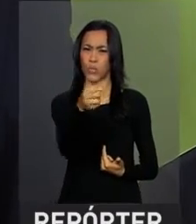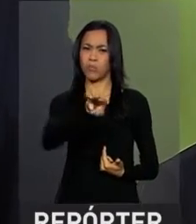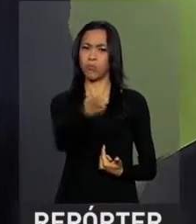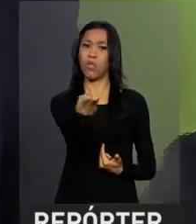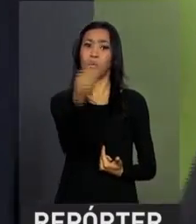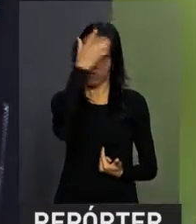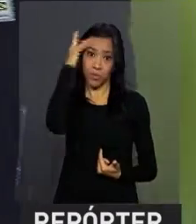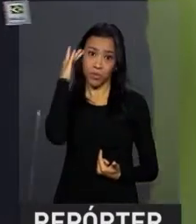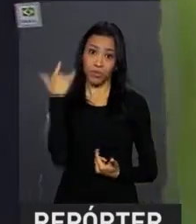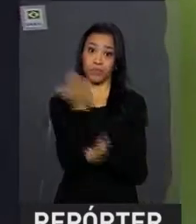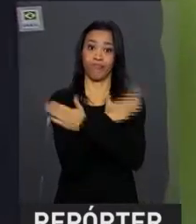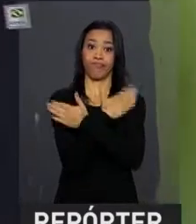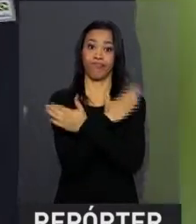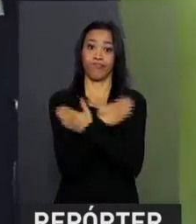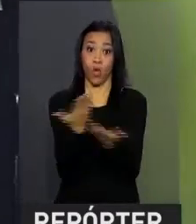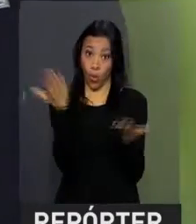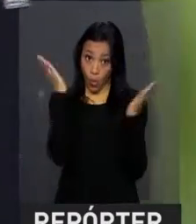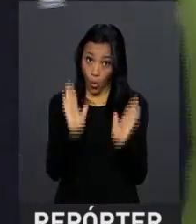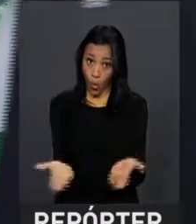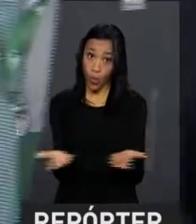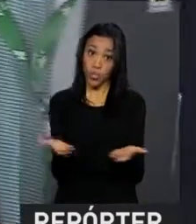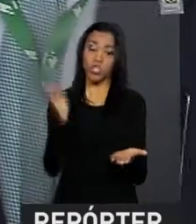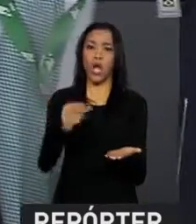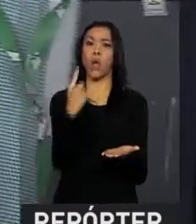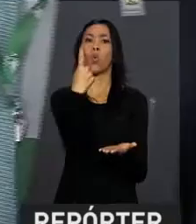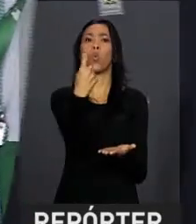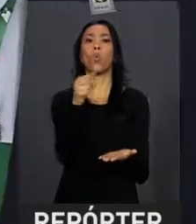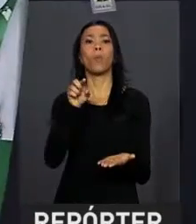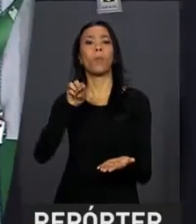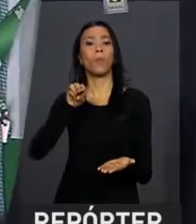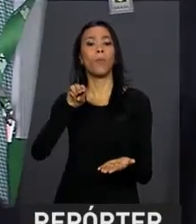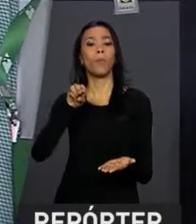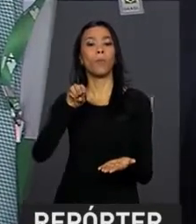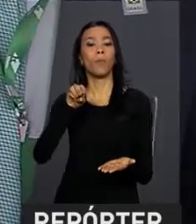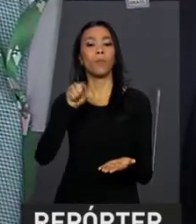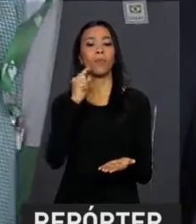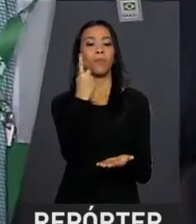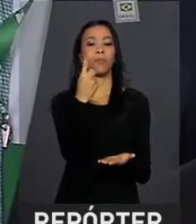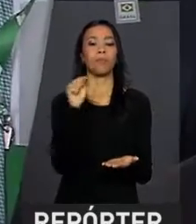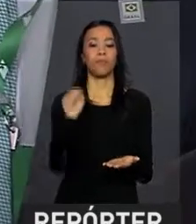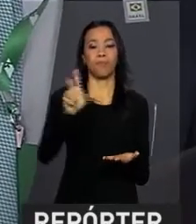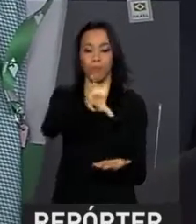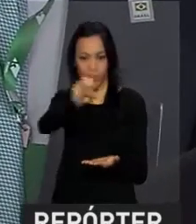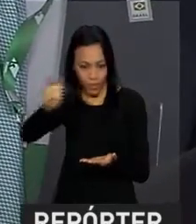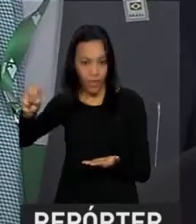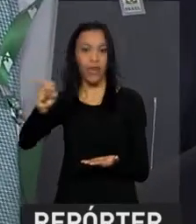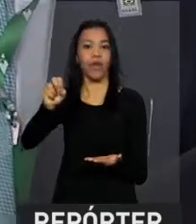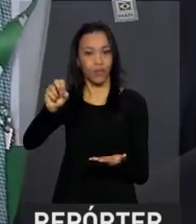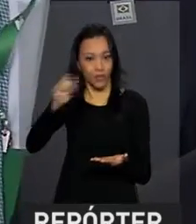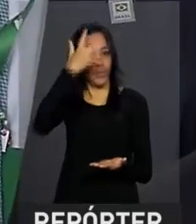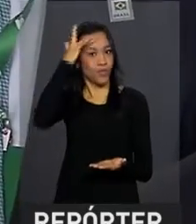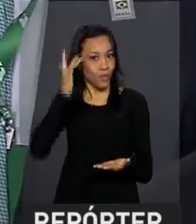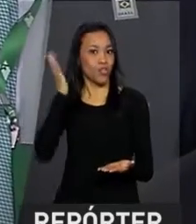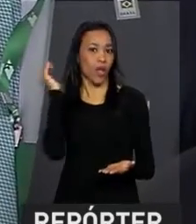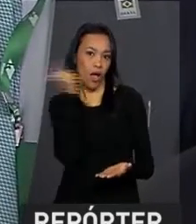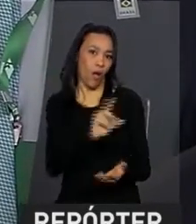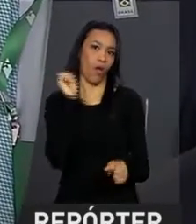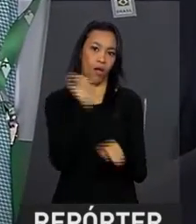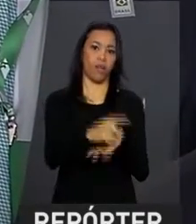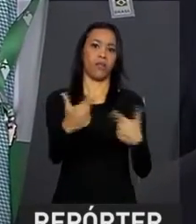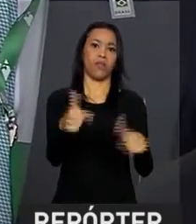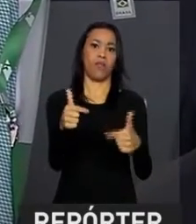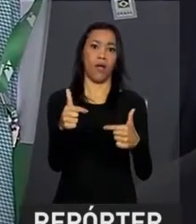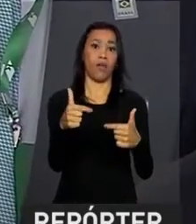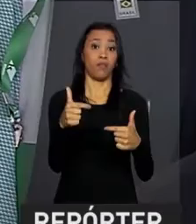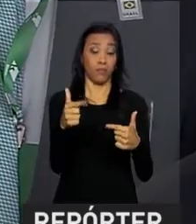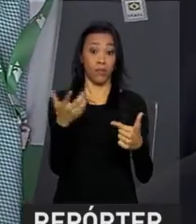desempregados. Hoje eu já tirei desses 12 milhões 1 milhão e 500 mil, né? Aliás, 1.500, perdão, 1.500 empregos, né? Que